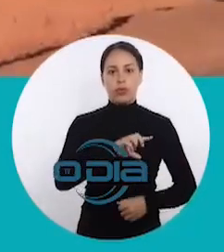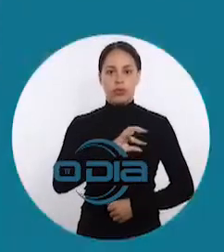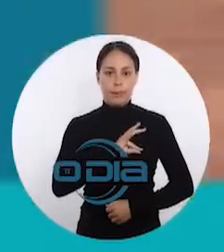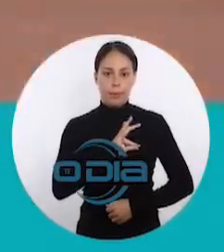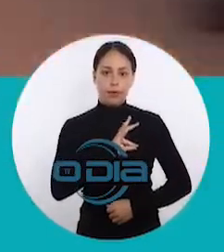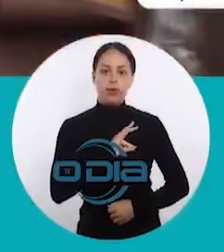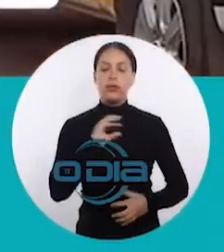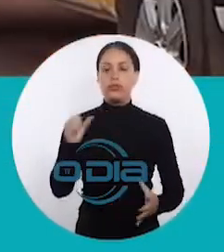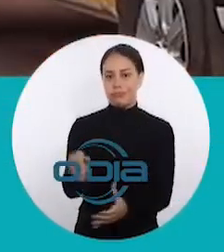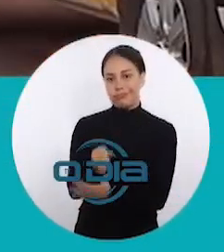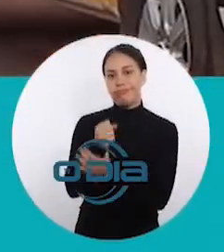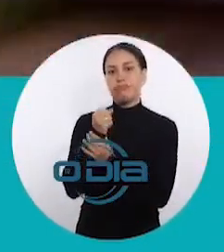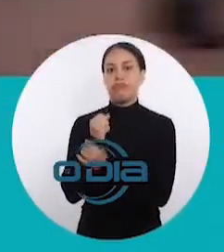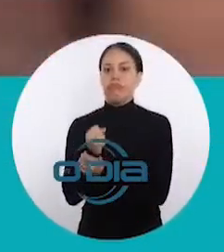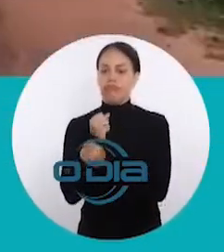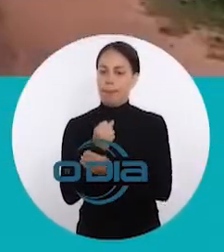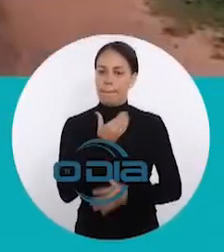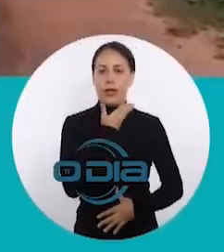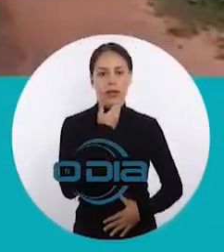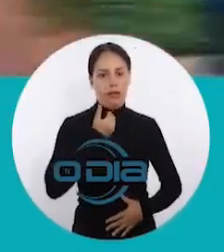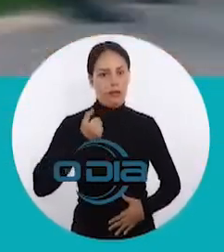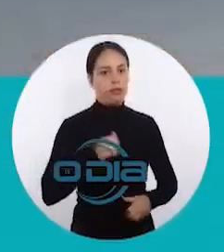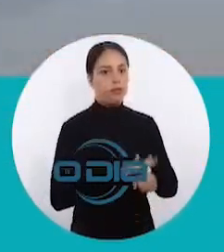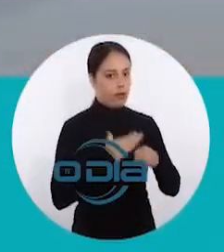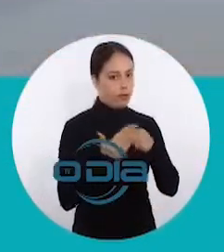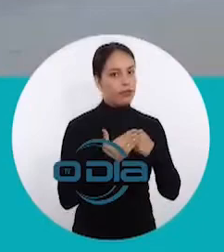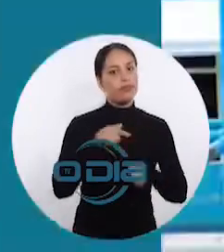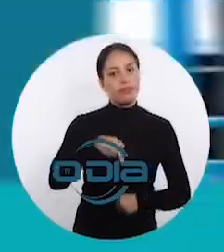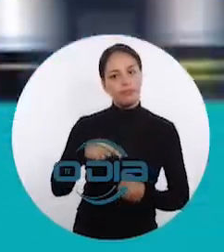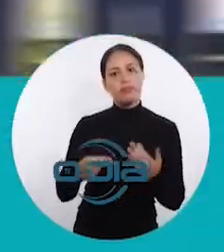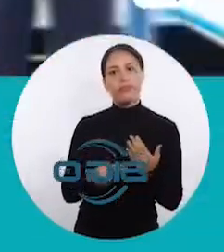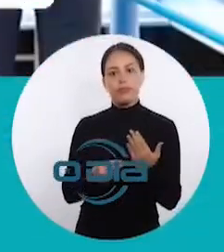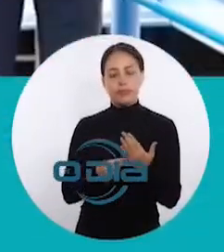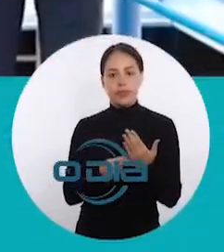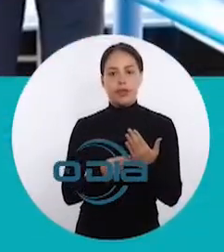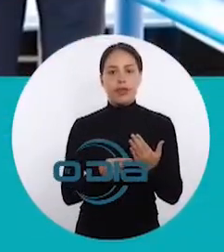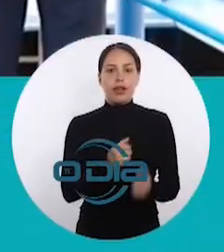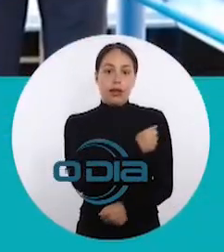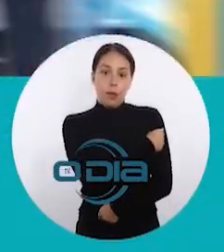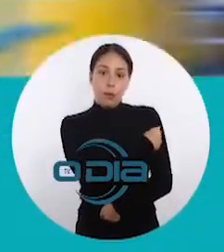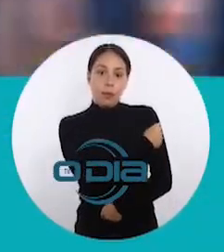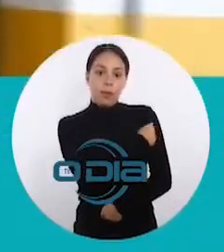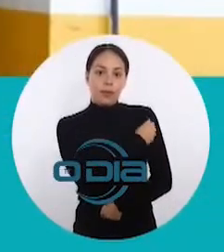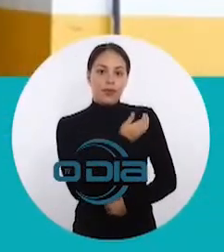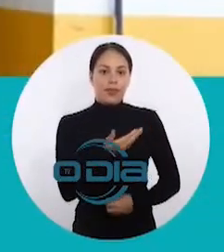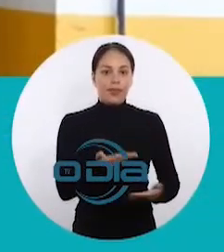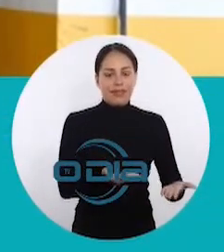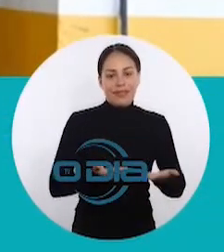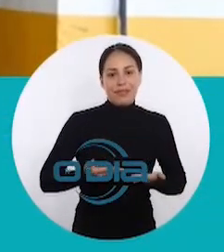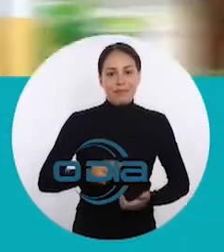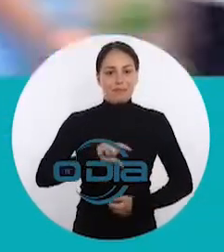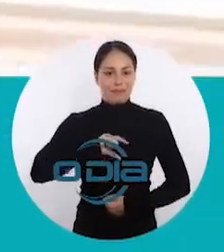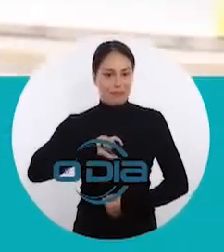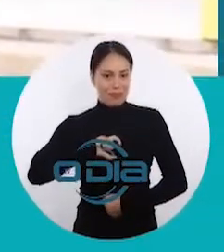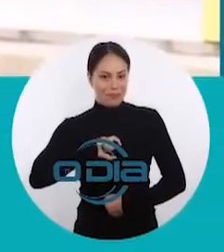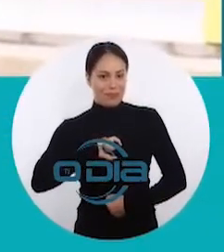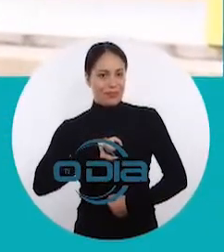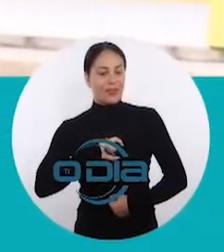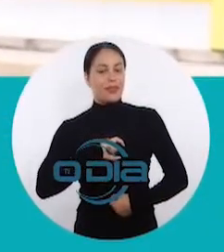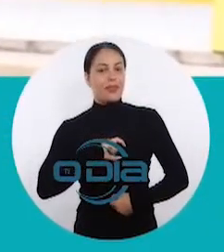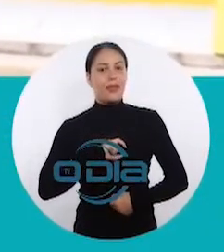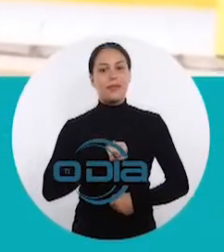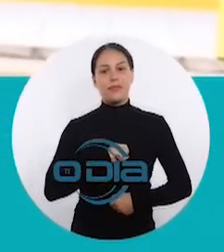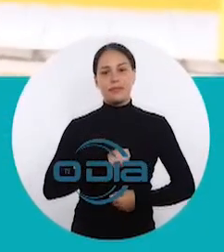Timon. Forças municipais reforçam segurança em bairros de Timon. Estudantes da rede municipal recebem menção honrosa